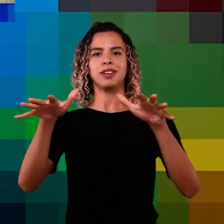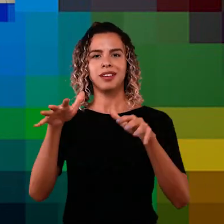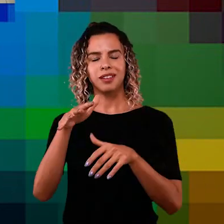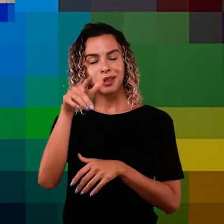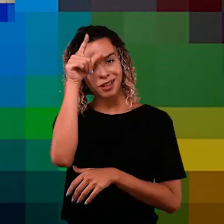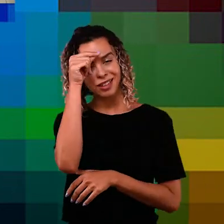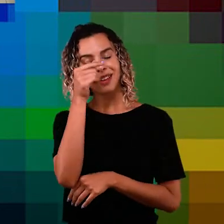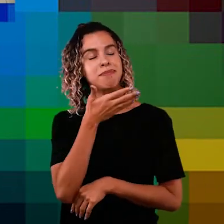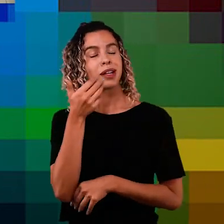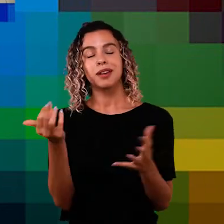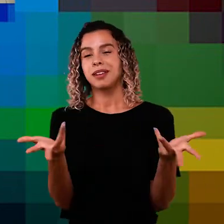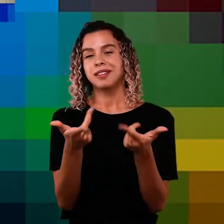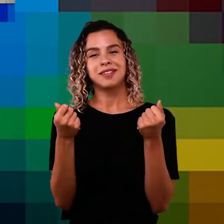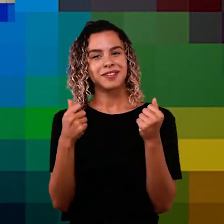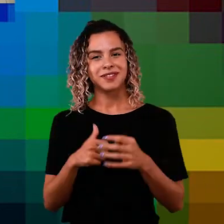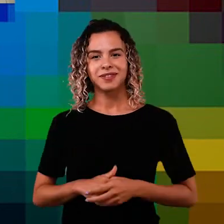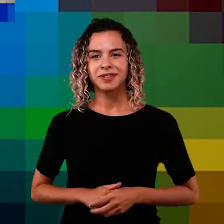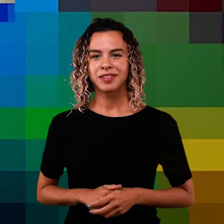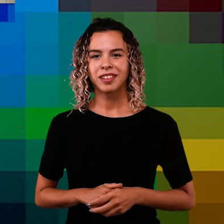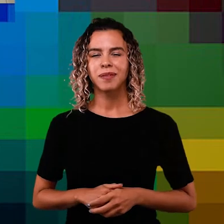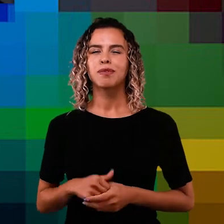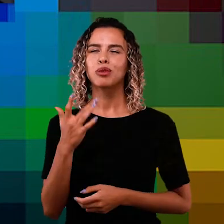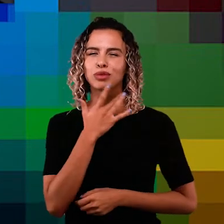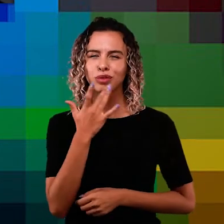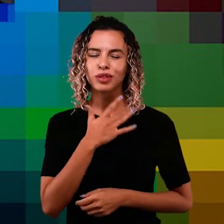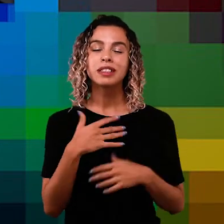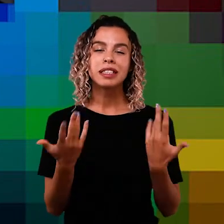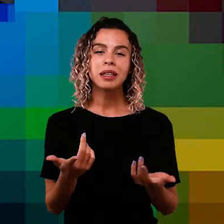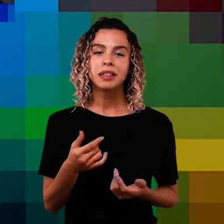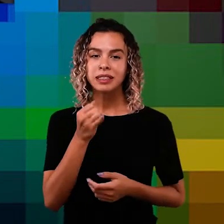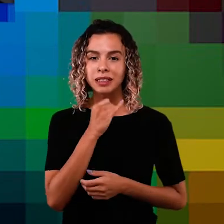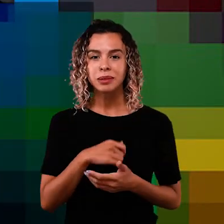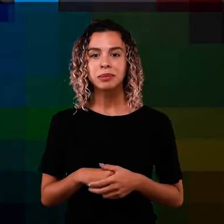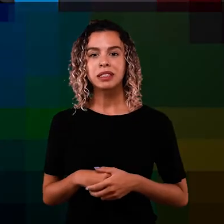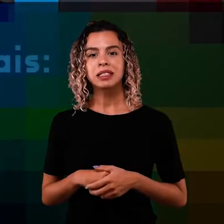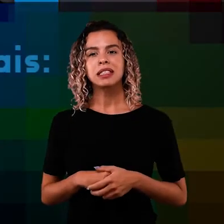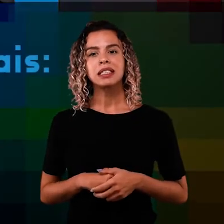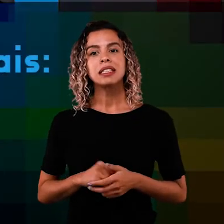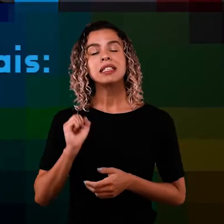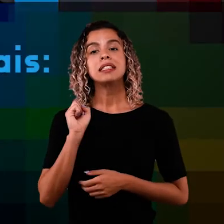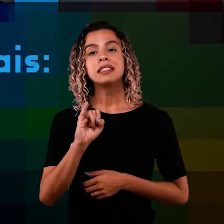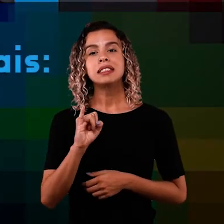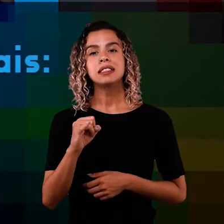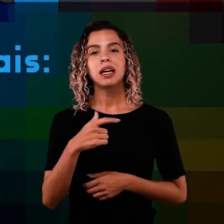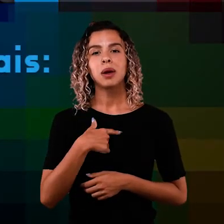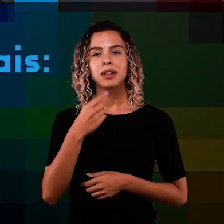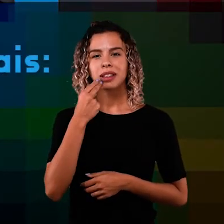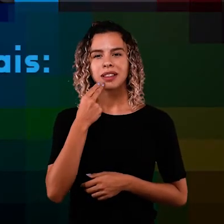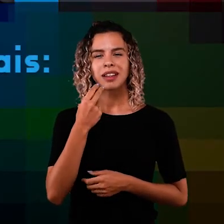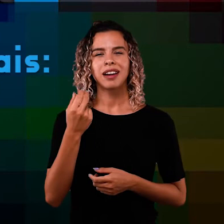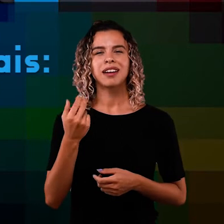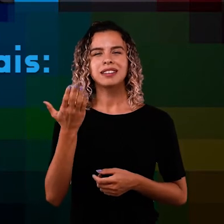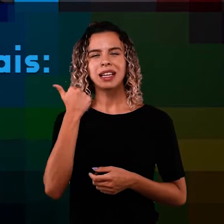pro ambiente. E é sensacional, é magnífico. Fábio, nas redes, @se eu falar não sai direito. Como se eu estivesse colocando